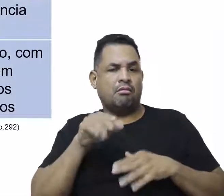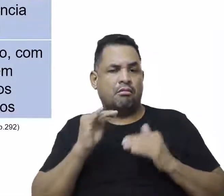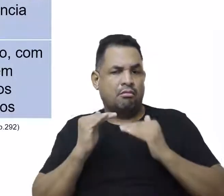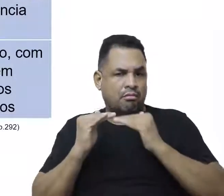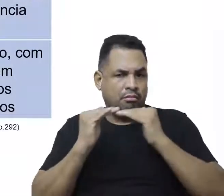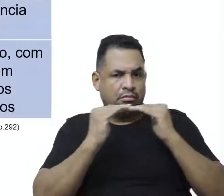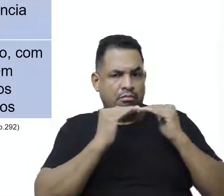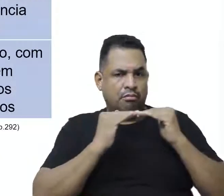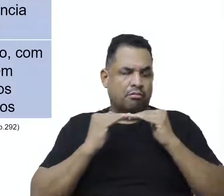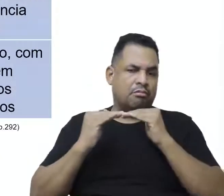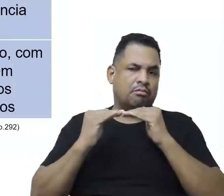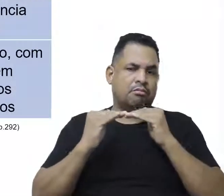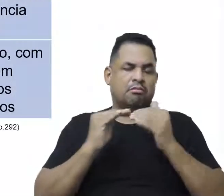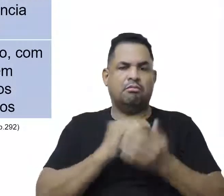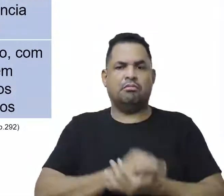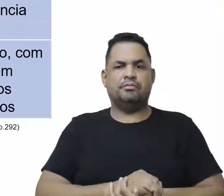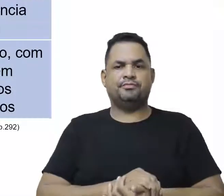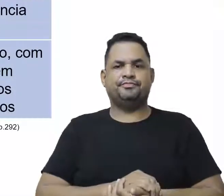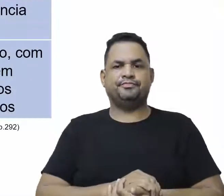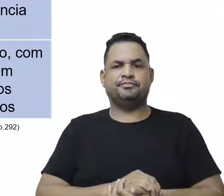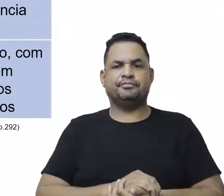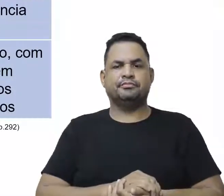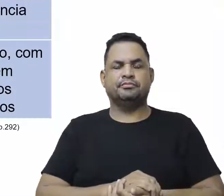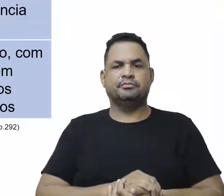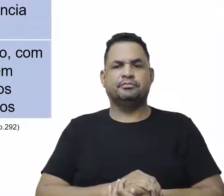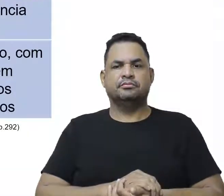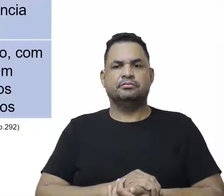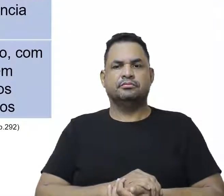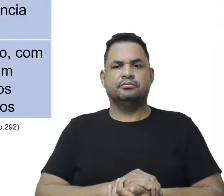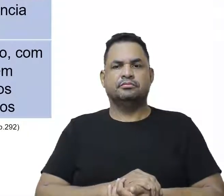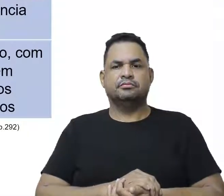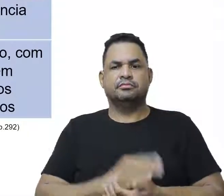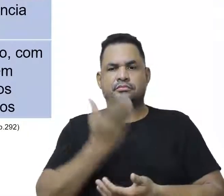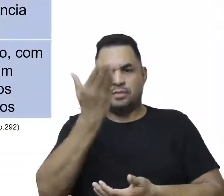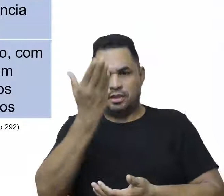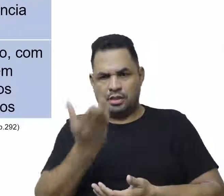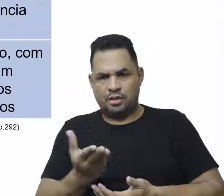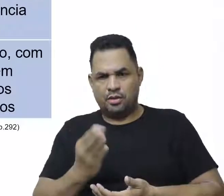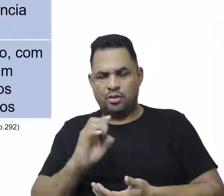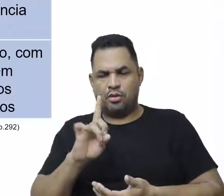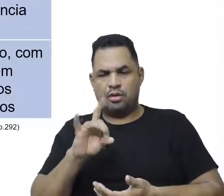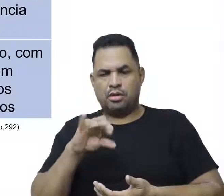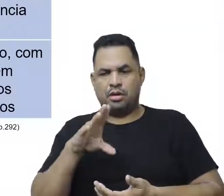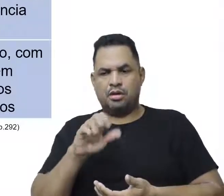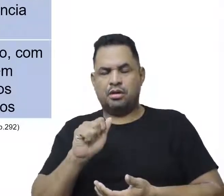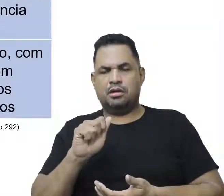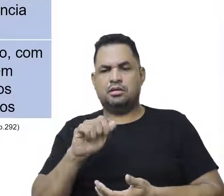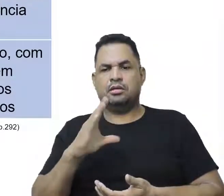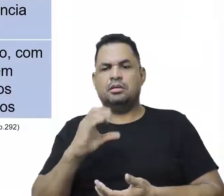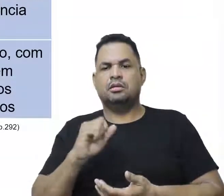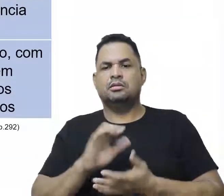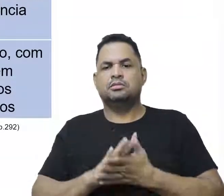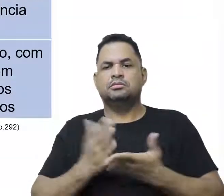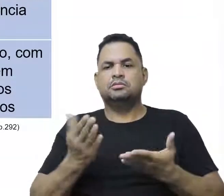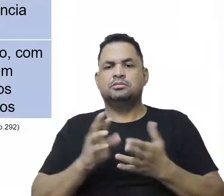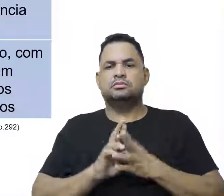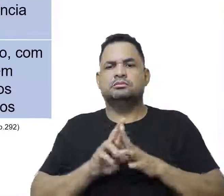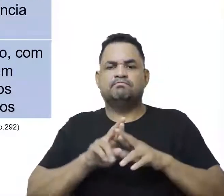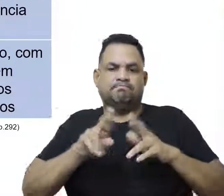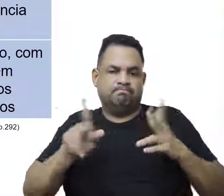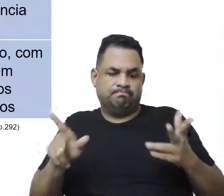aquilo que eu falei dos papéis sociais serem iguais na orgânica o as